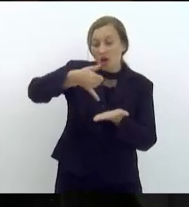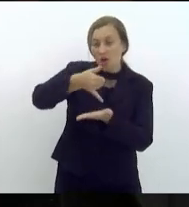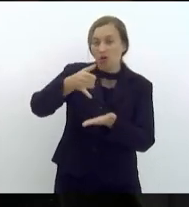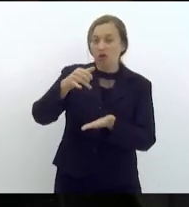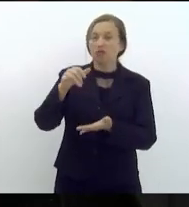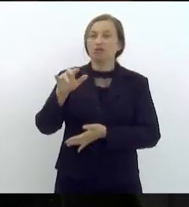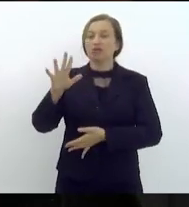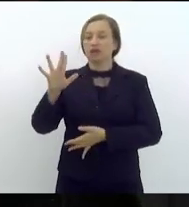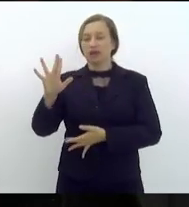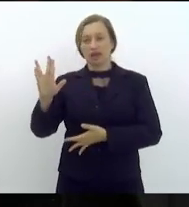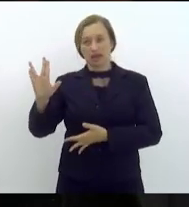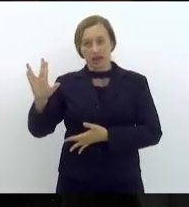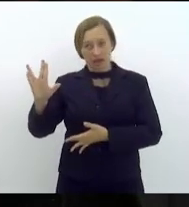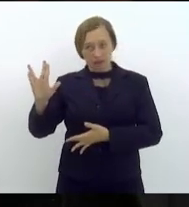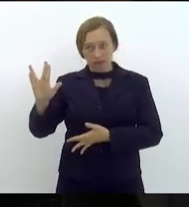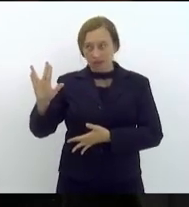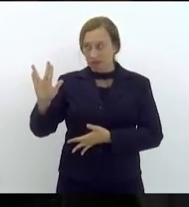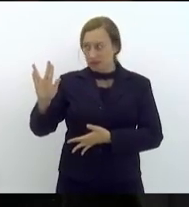cannabis